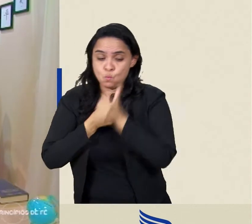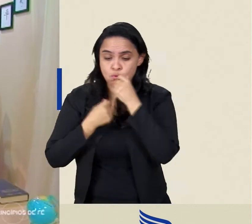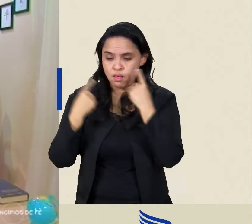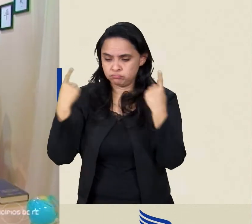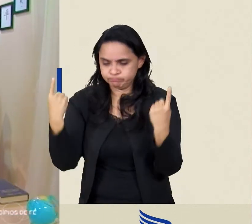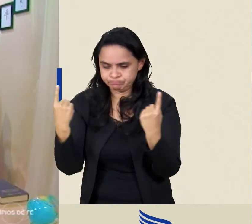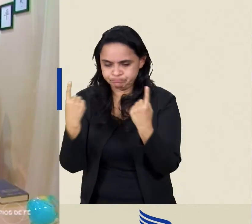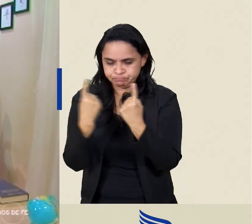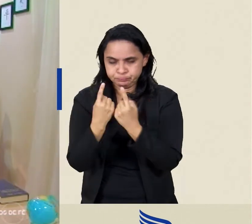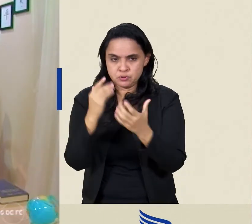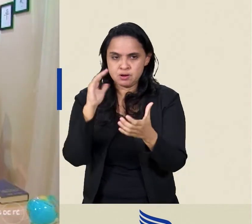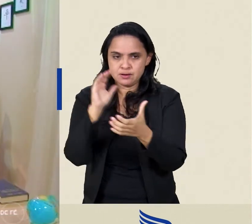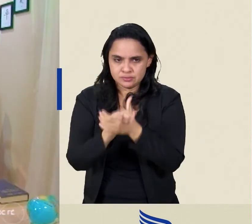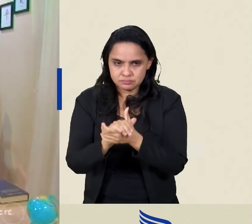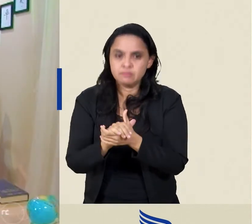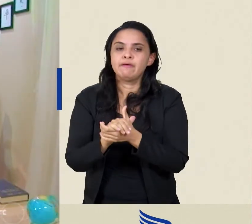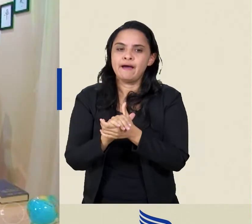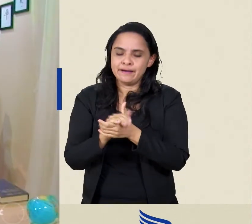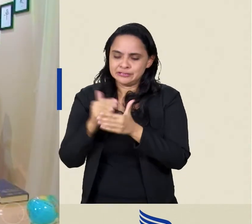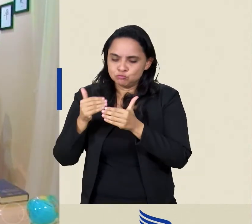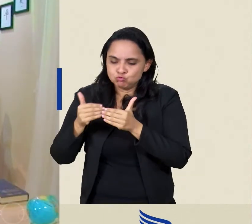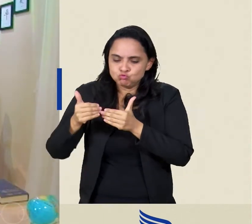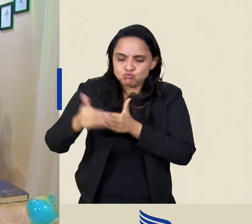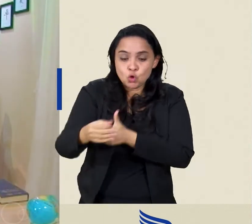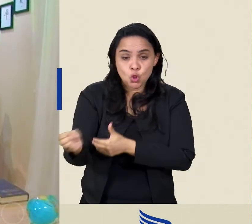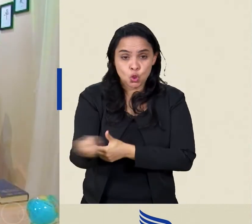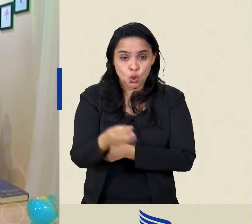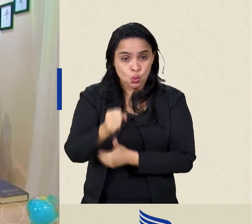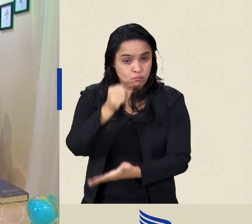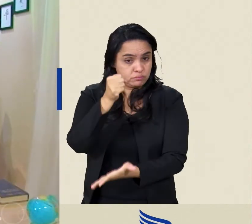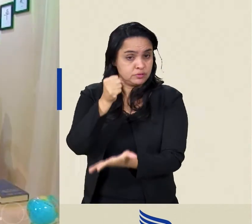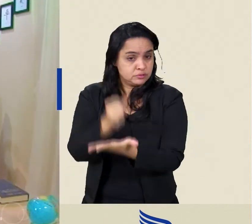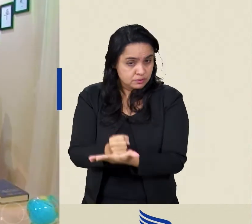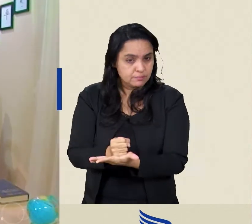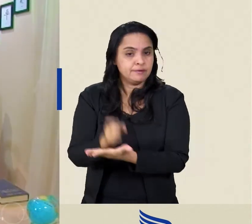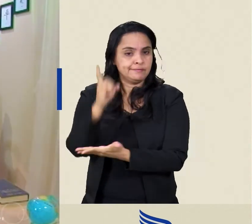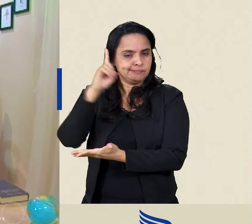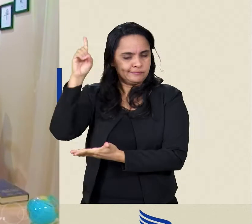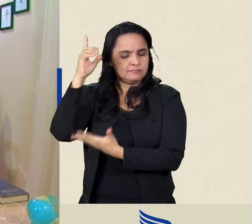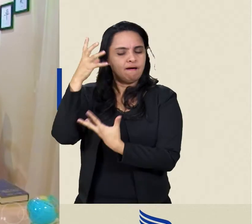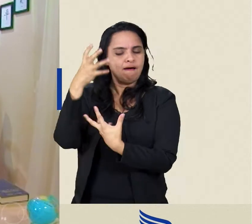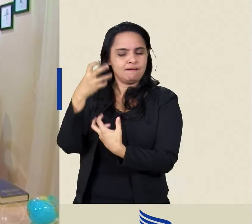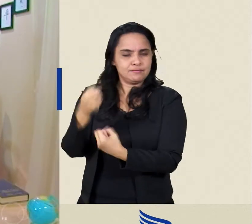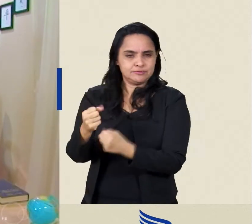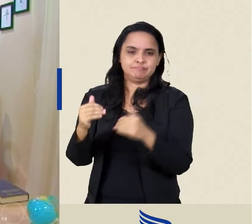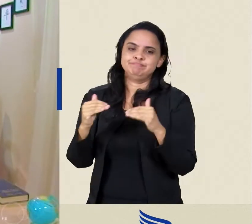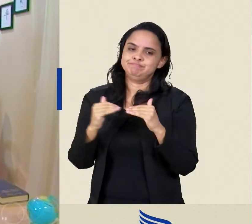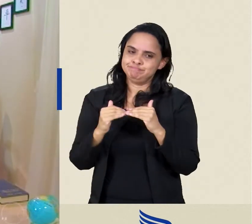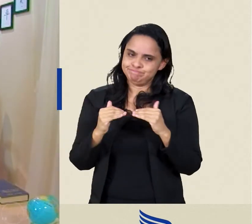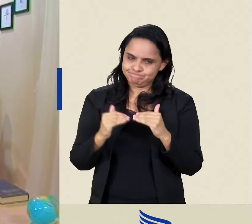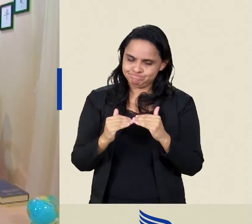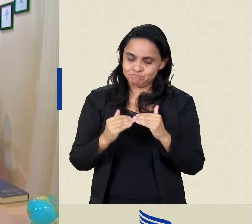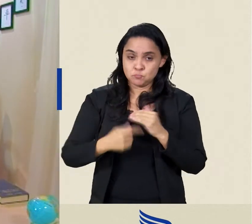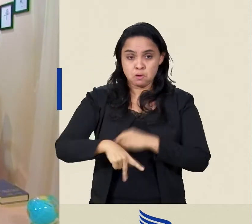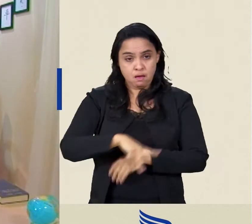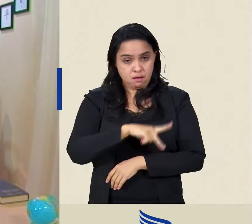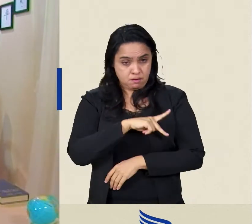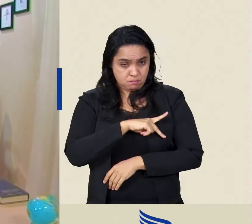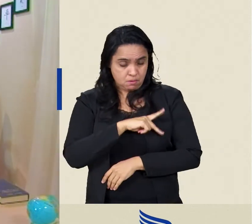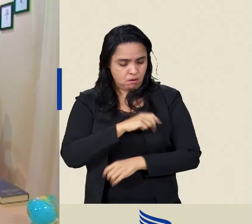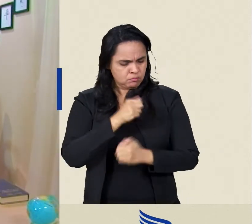sob a dispensação cristã, de acordo com o apóstolo Paulo em 1 Coríntios capítulo 7, versículo